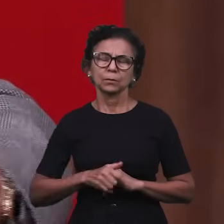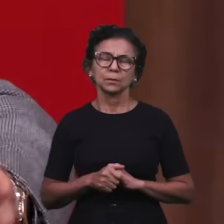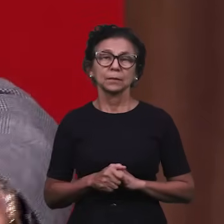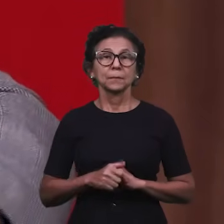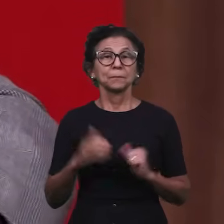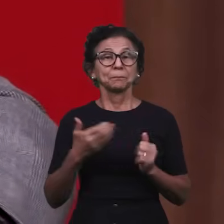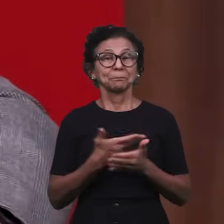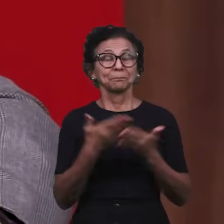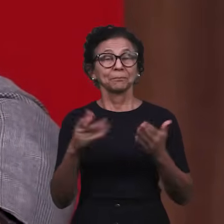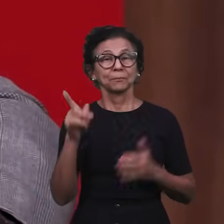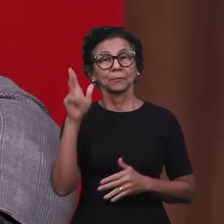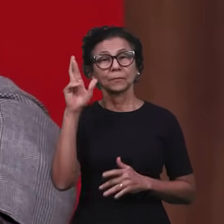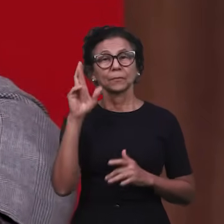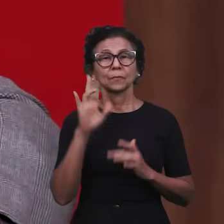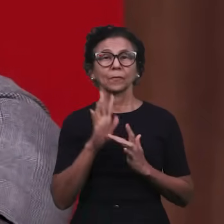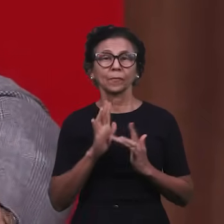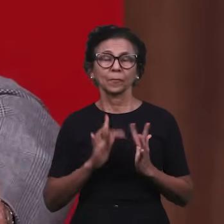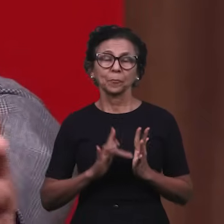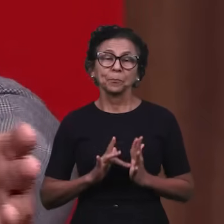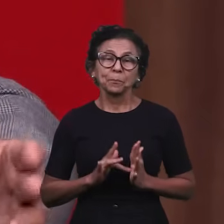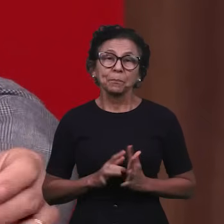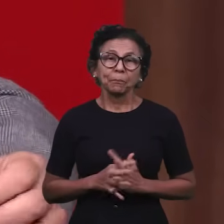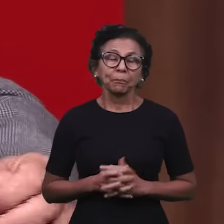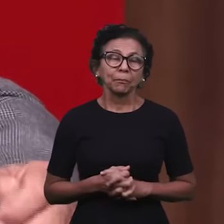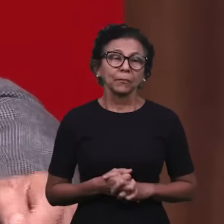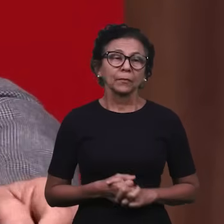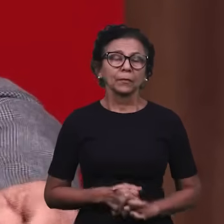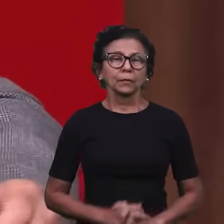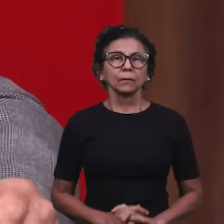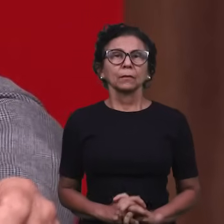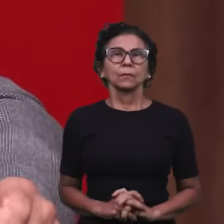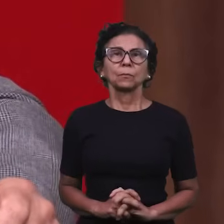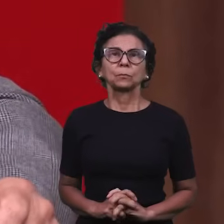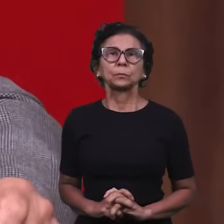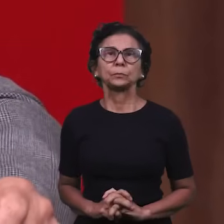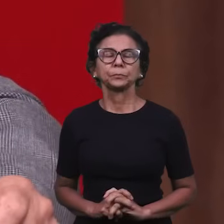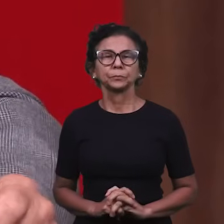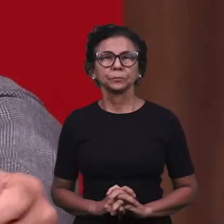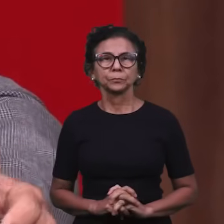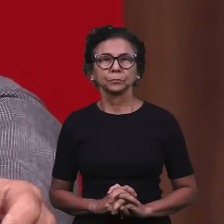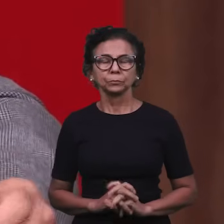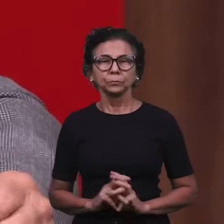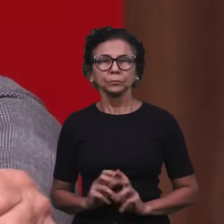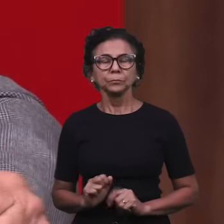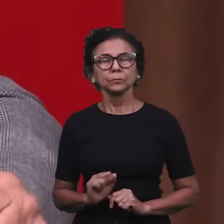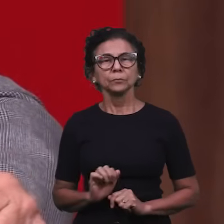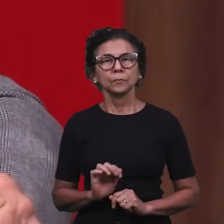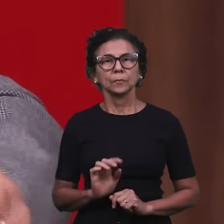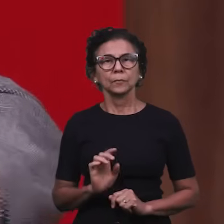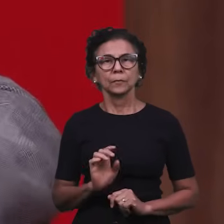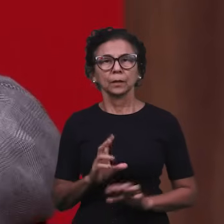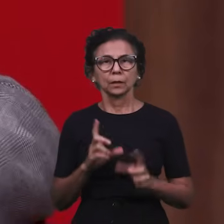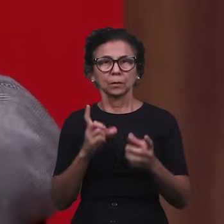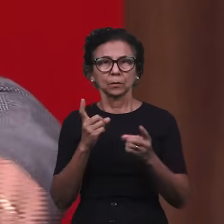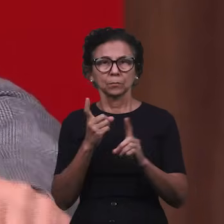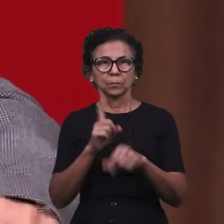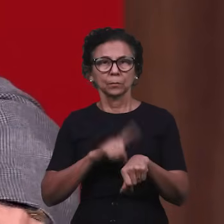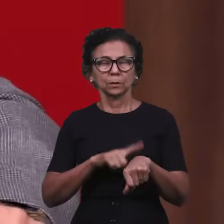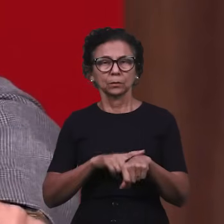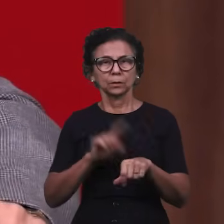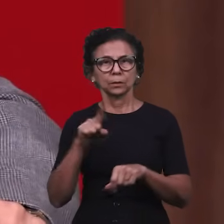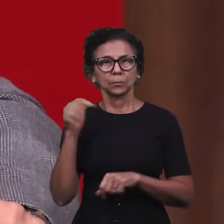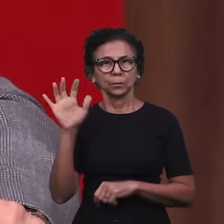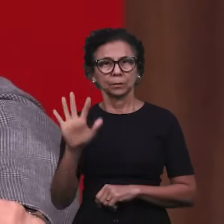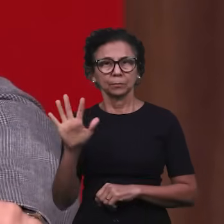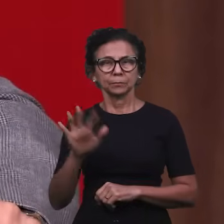nós saudamos com a paz do Senhor. Nós vamos continuar com o nosso momento da doutrina, logo depois